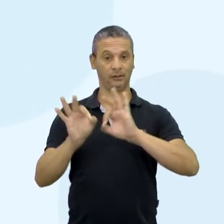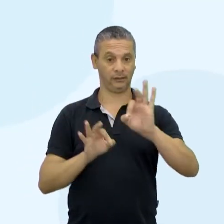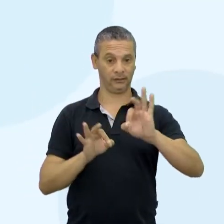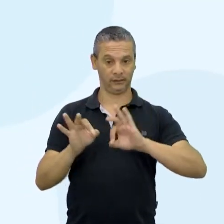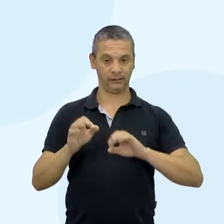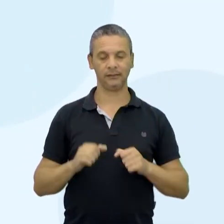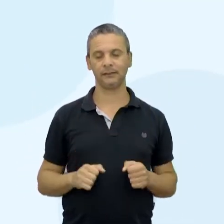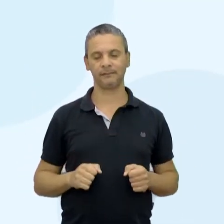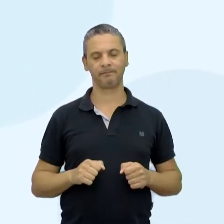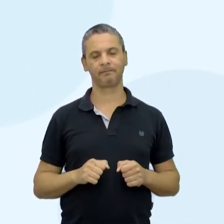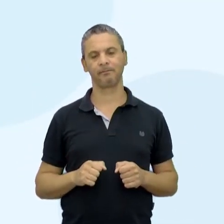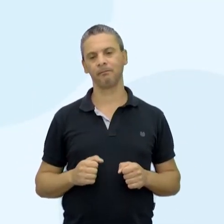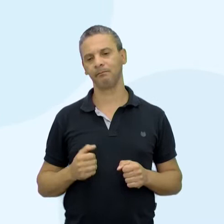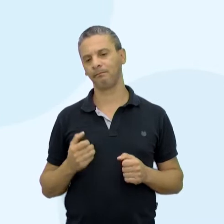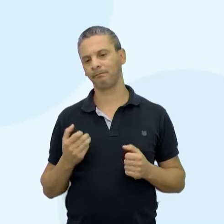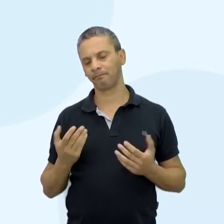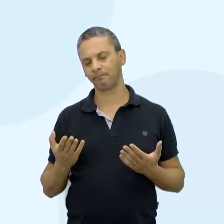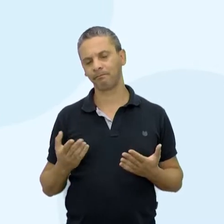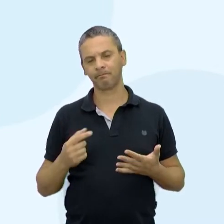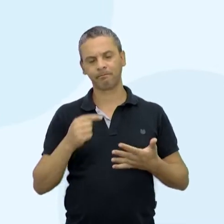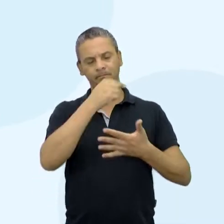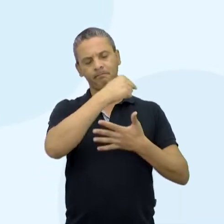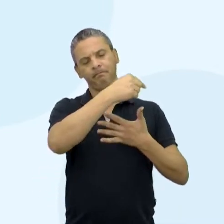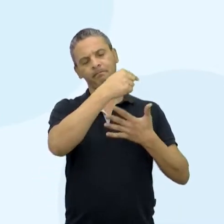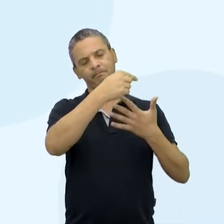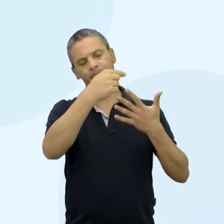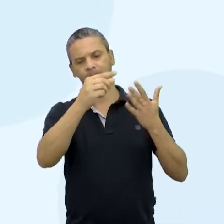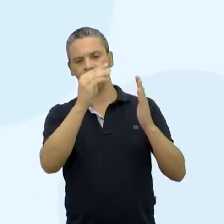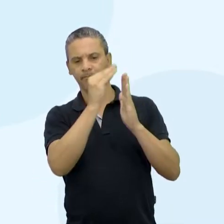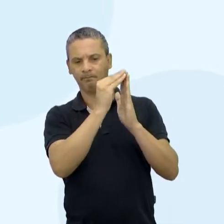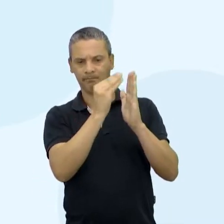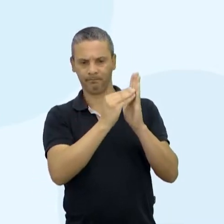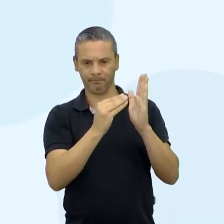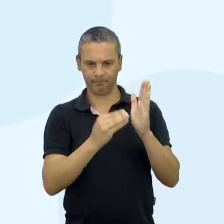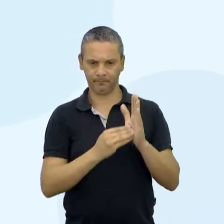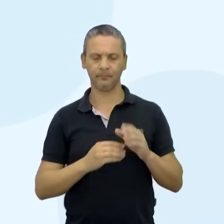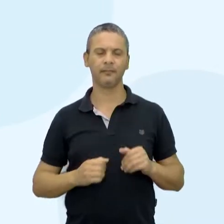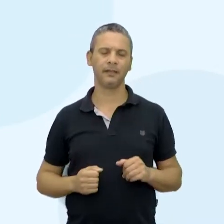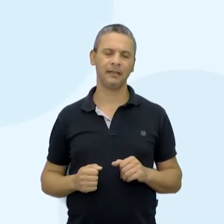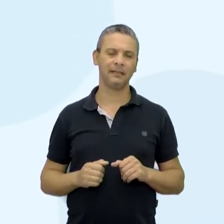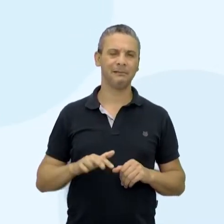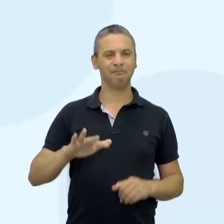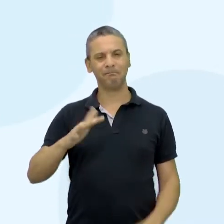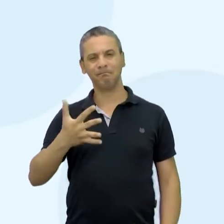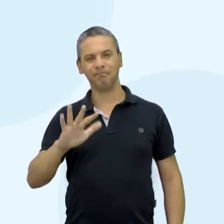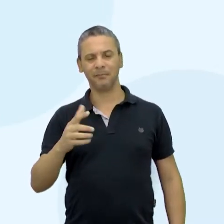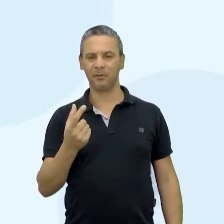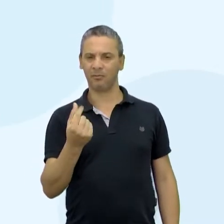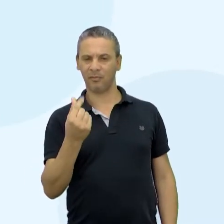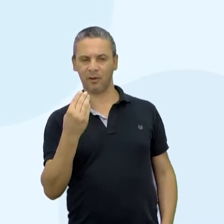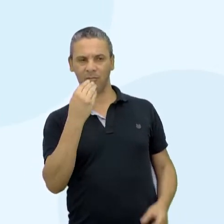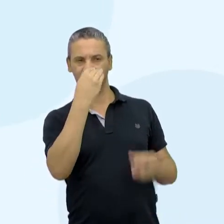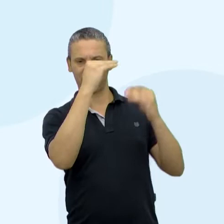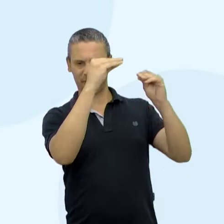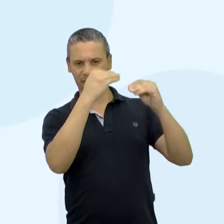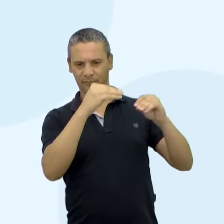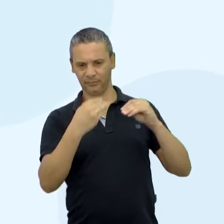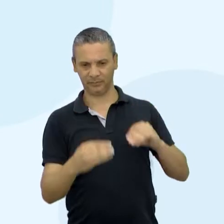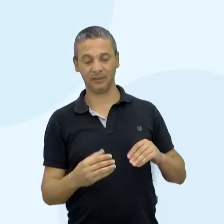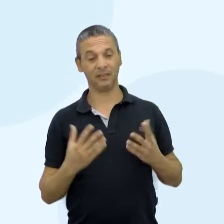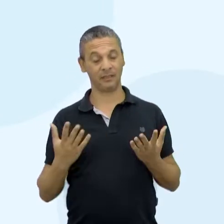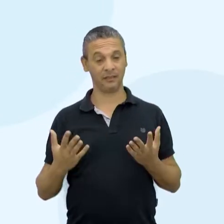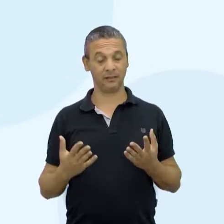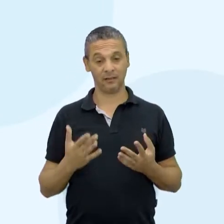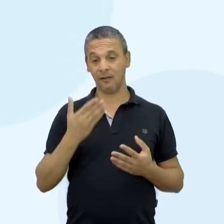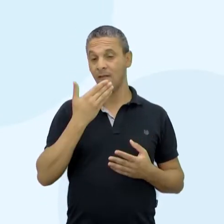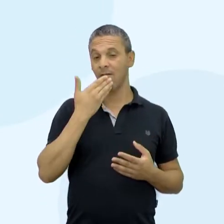com alguns itens e completar ela. Nós vamos estimar alguns valores até o momento. Para ficar uma